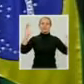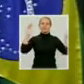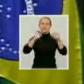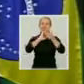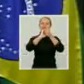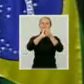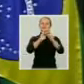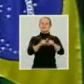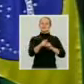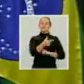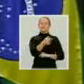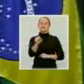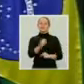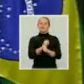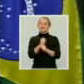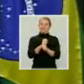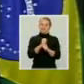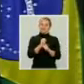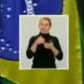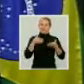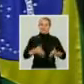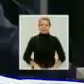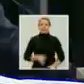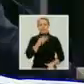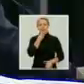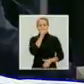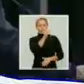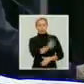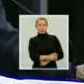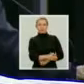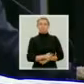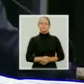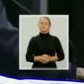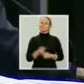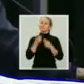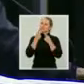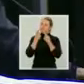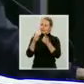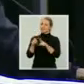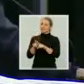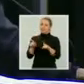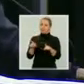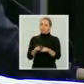bicentenário do nascimento desse grande homem. Eu quero dizer, meus irmãos,